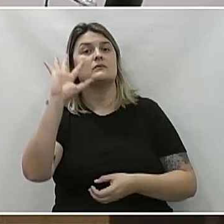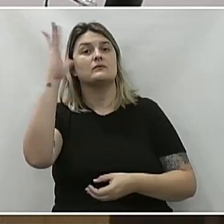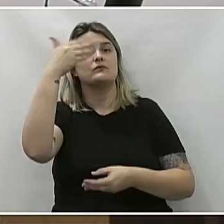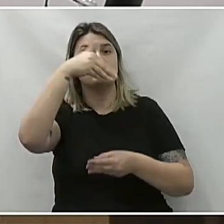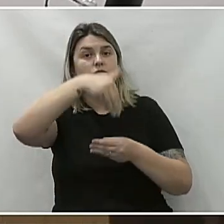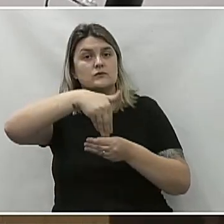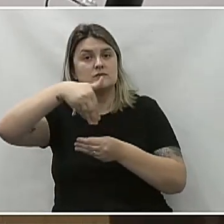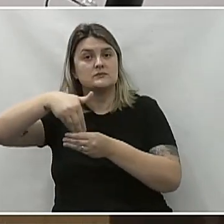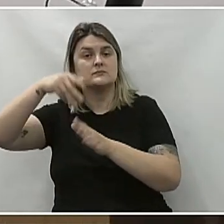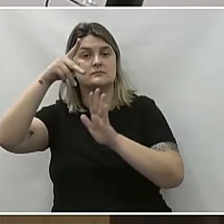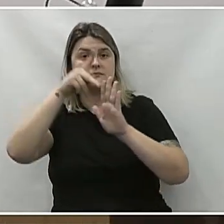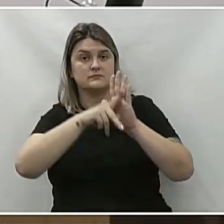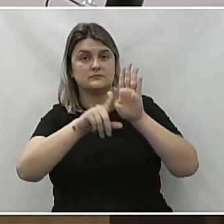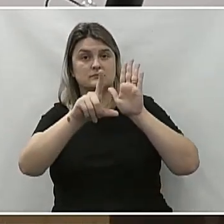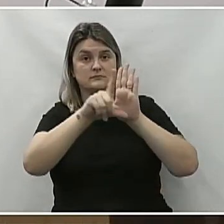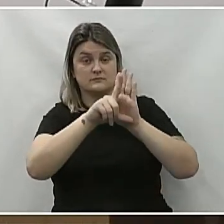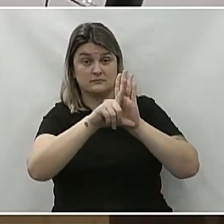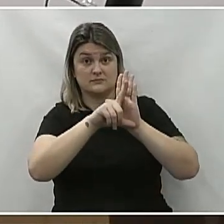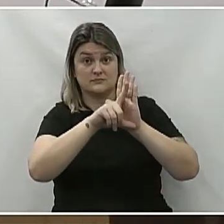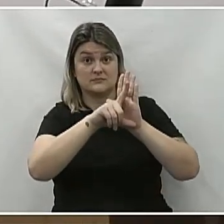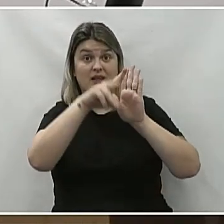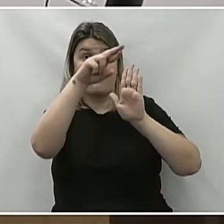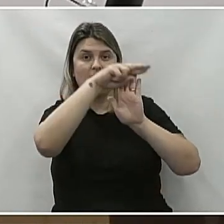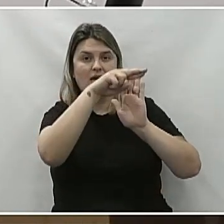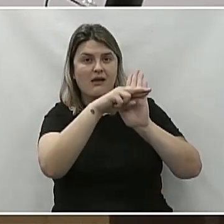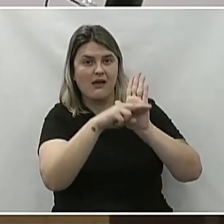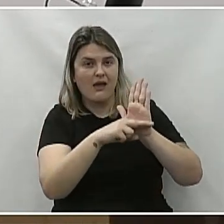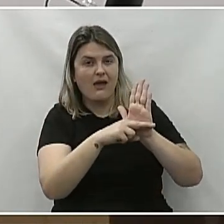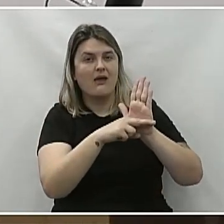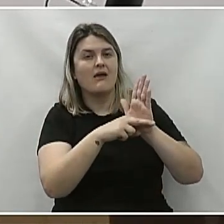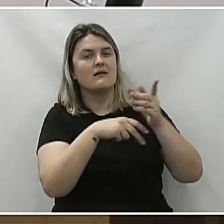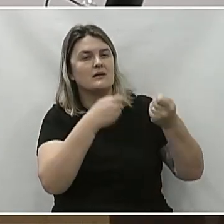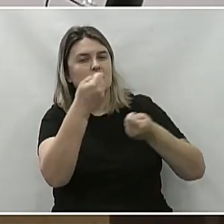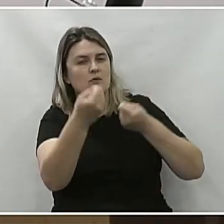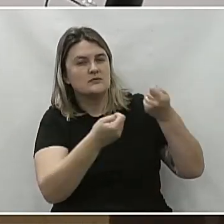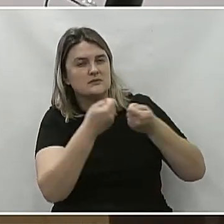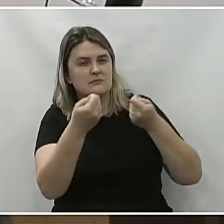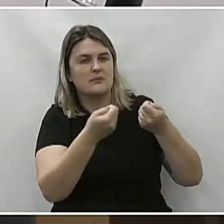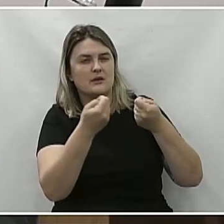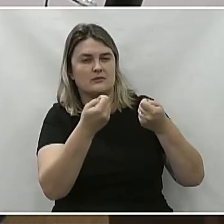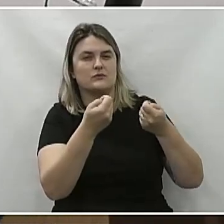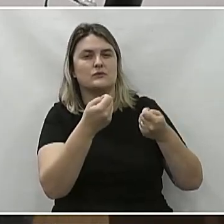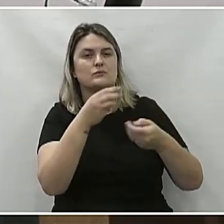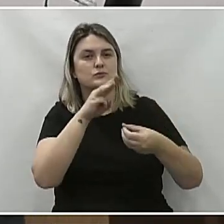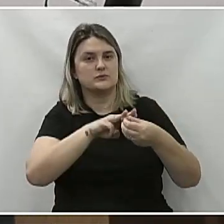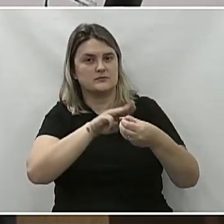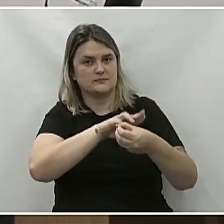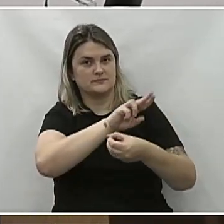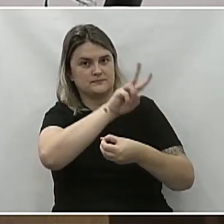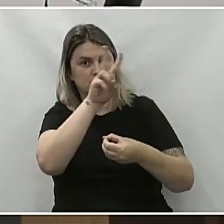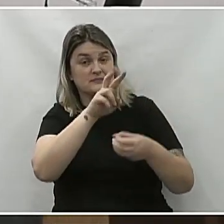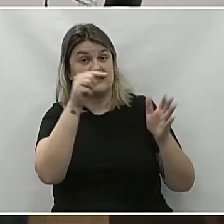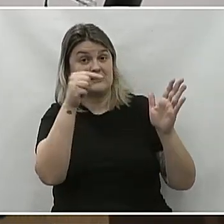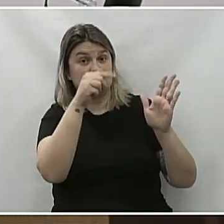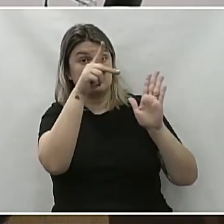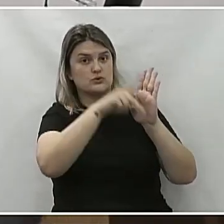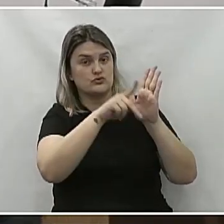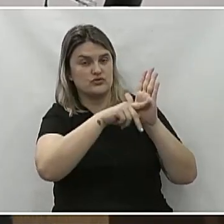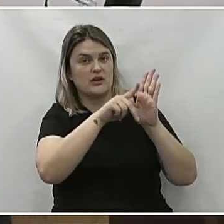votação do projeto da Lei de Diretrizes Orçamentárias. Esse projeto deve